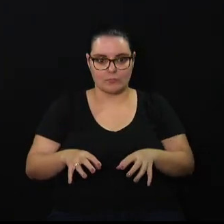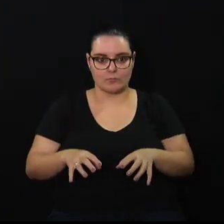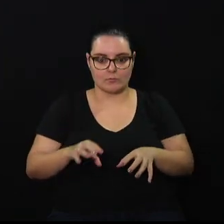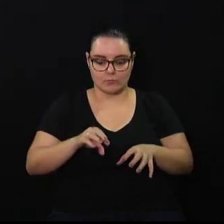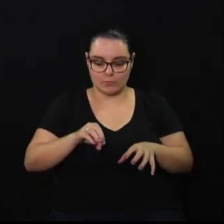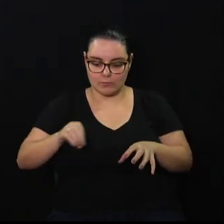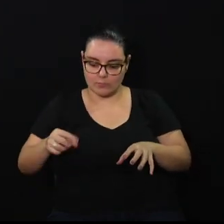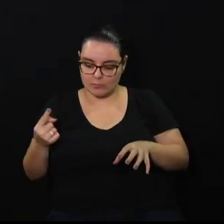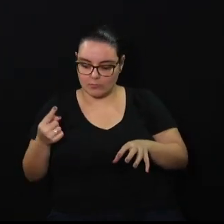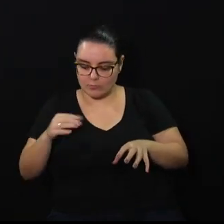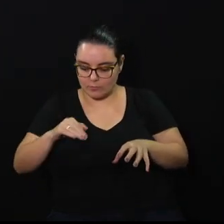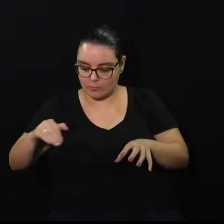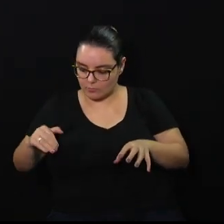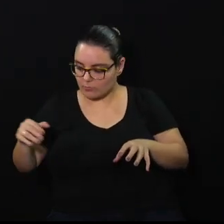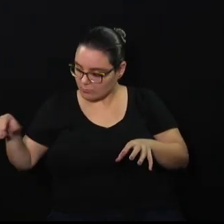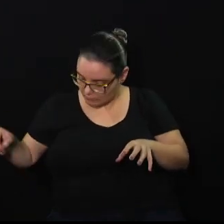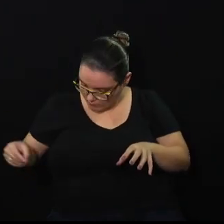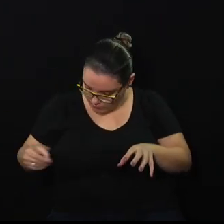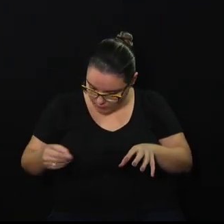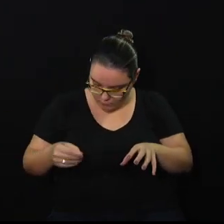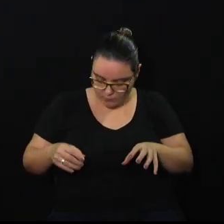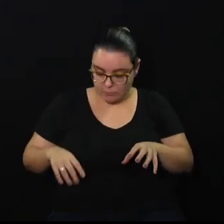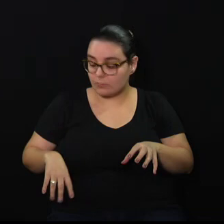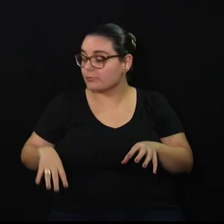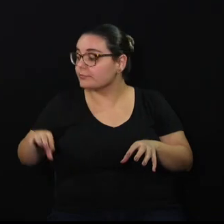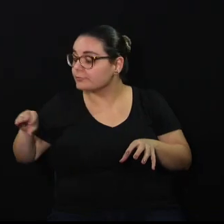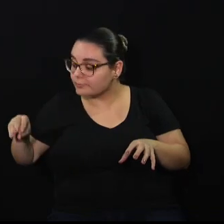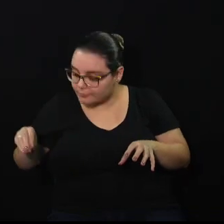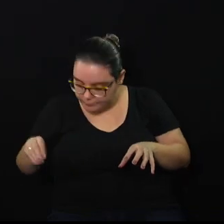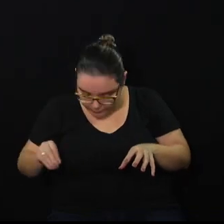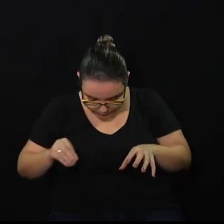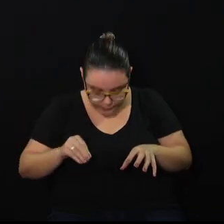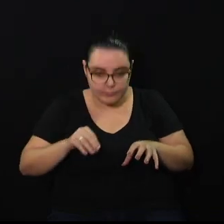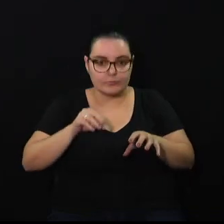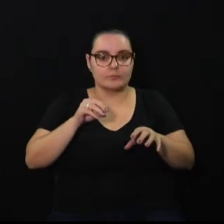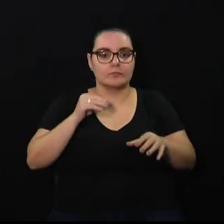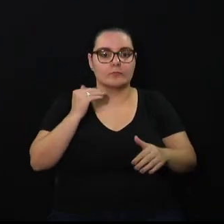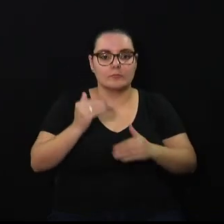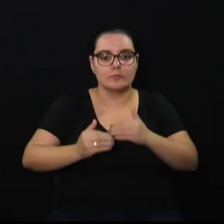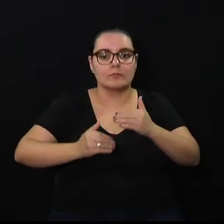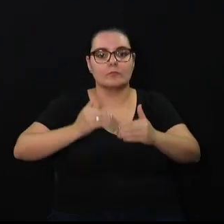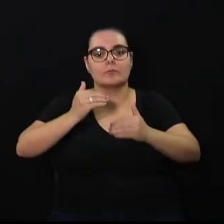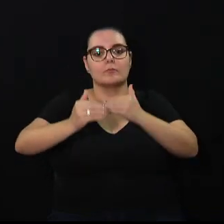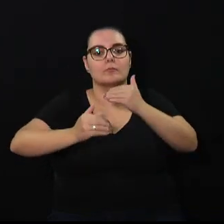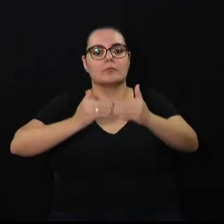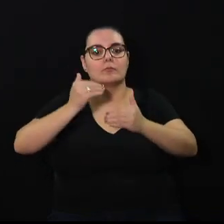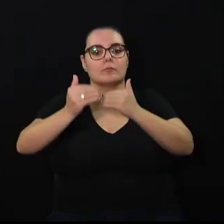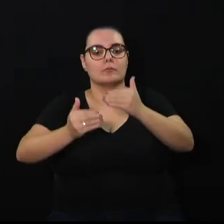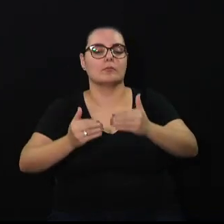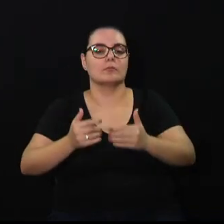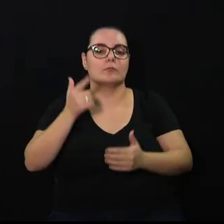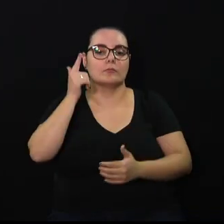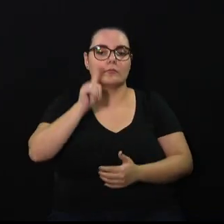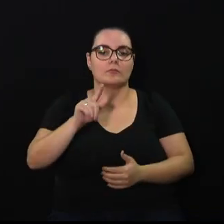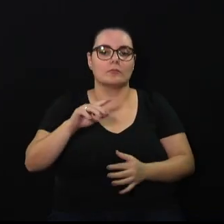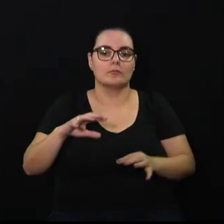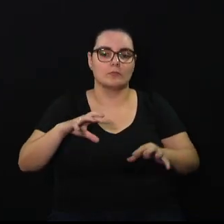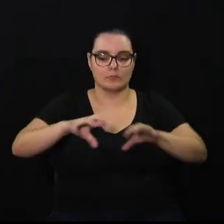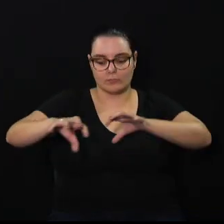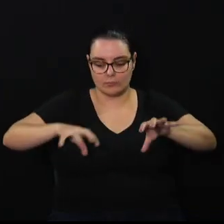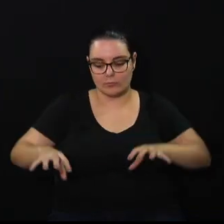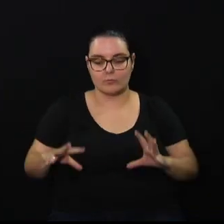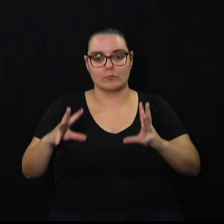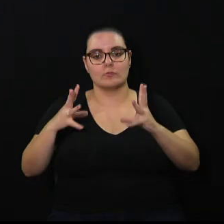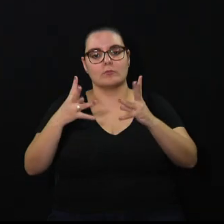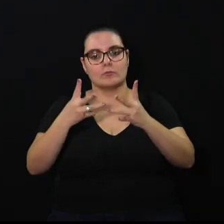a criança precisa encaixar e aí a gente vai passar acho até que a criança consiga encaixar a montar o